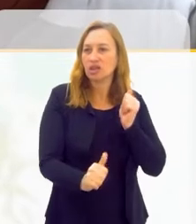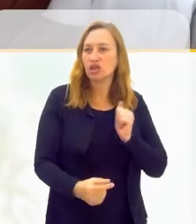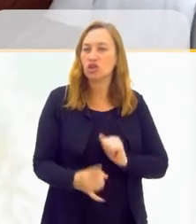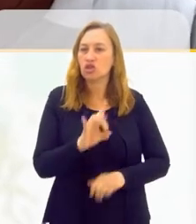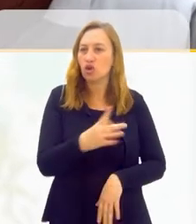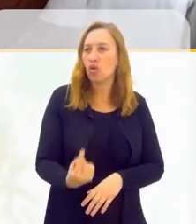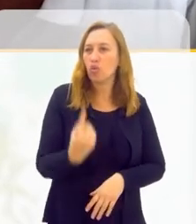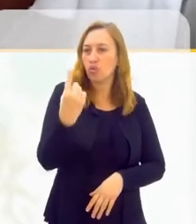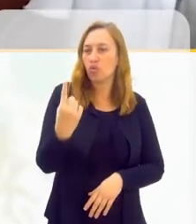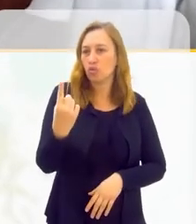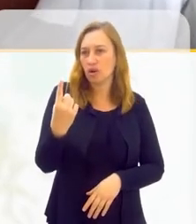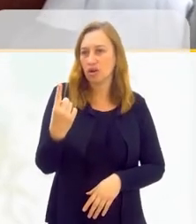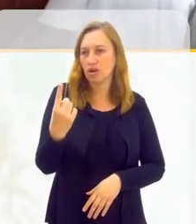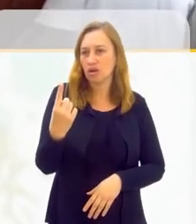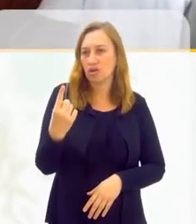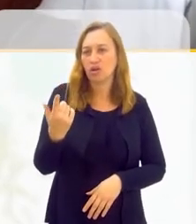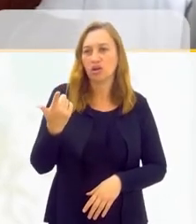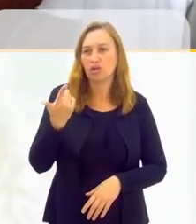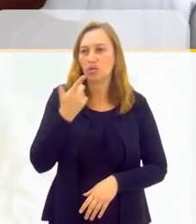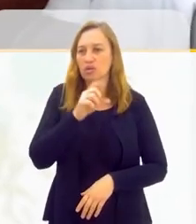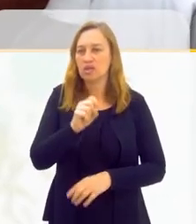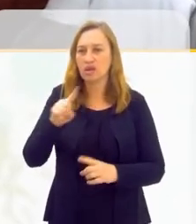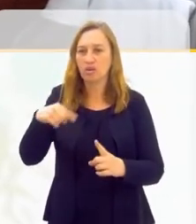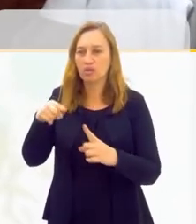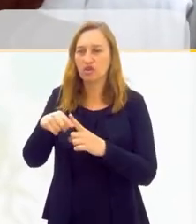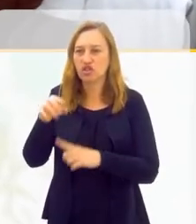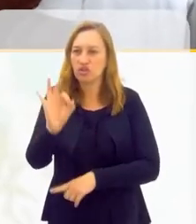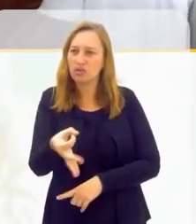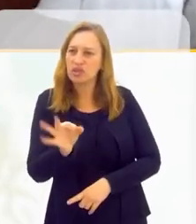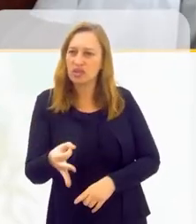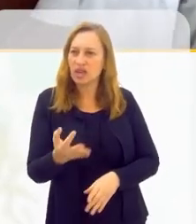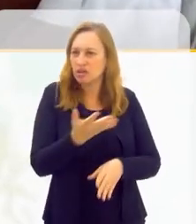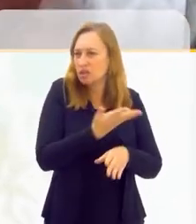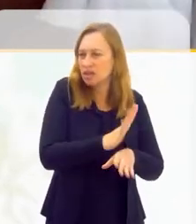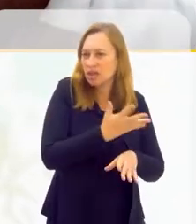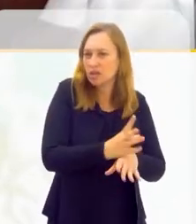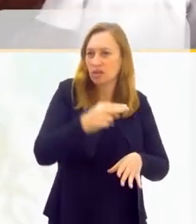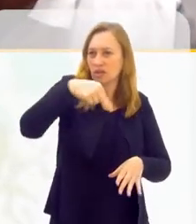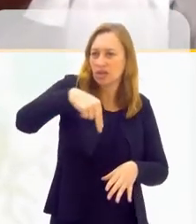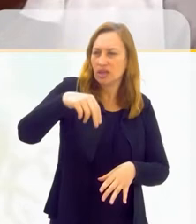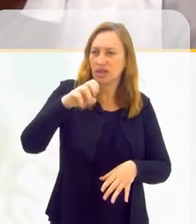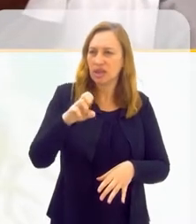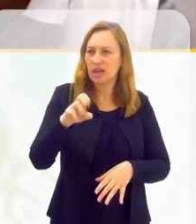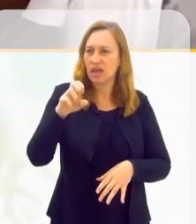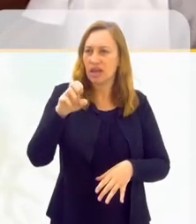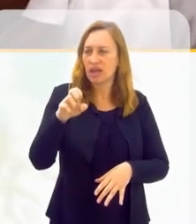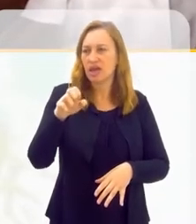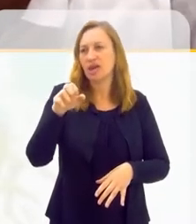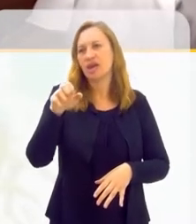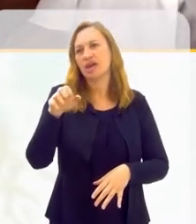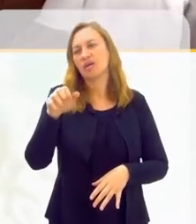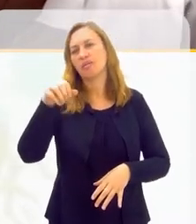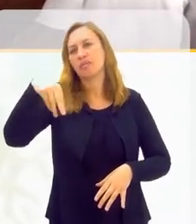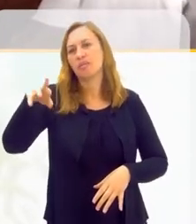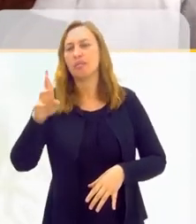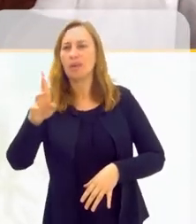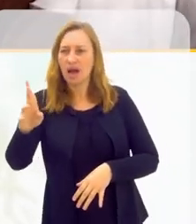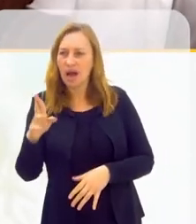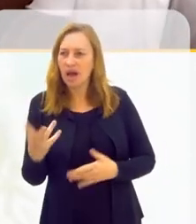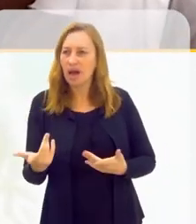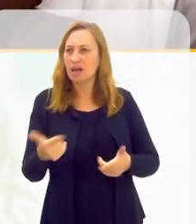um é que chega ao topo, só um é que chega ao alto rendimento. O treinador do Neymar, quando o Neymar tinha 12